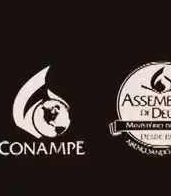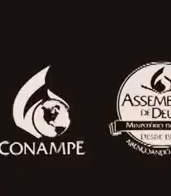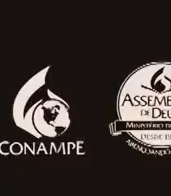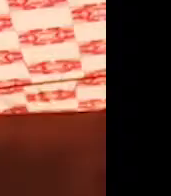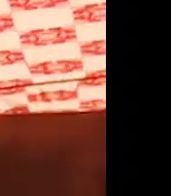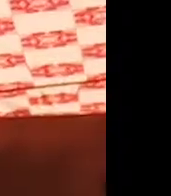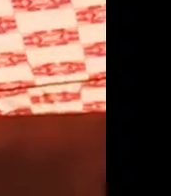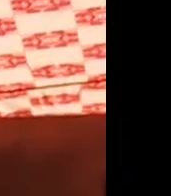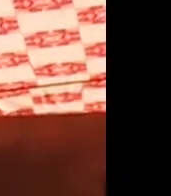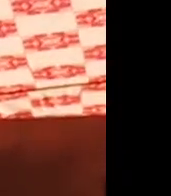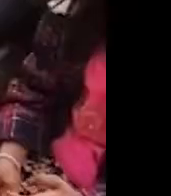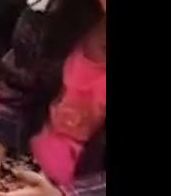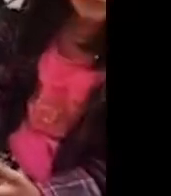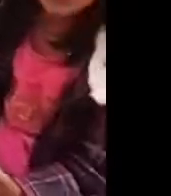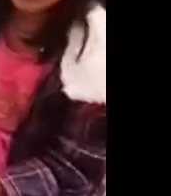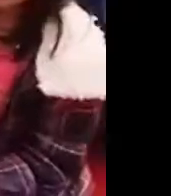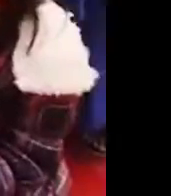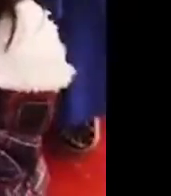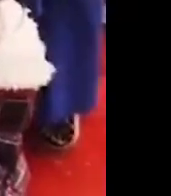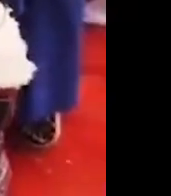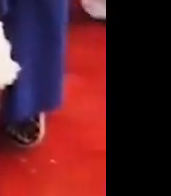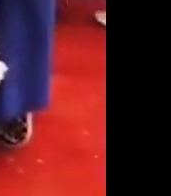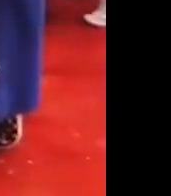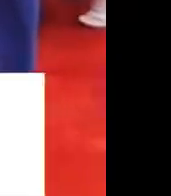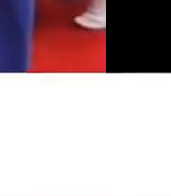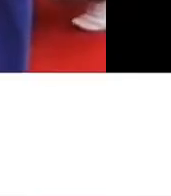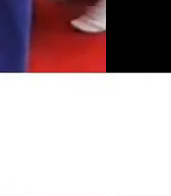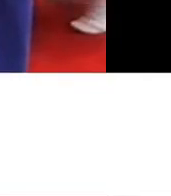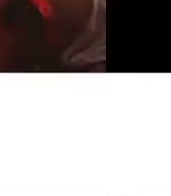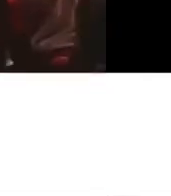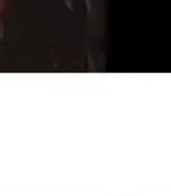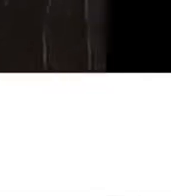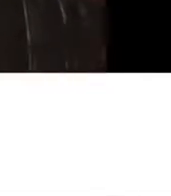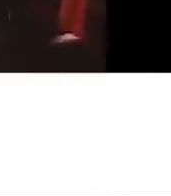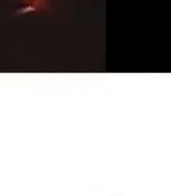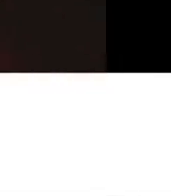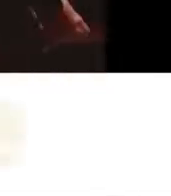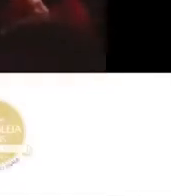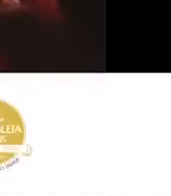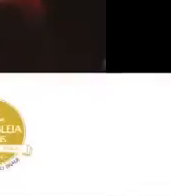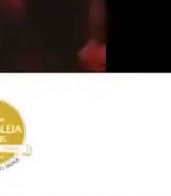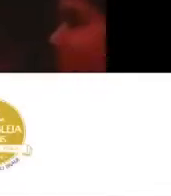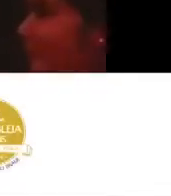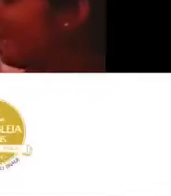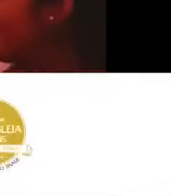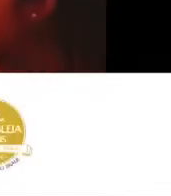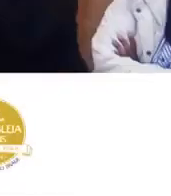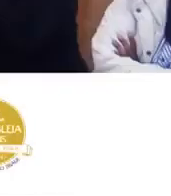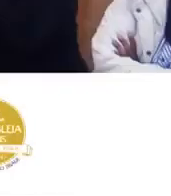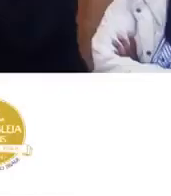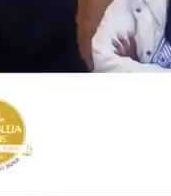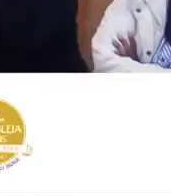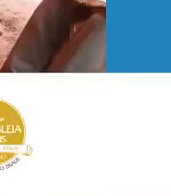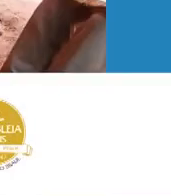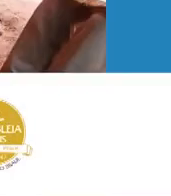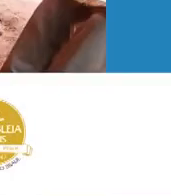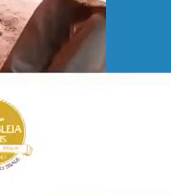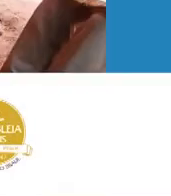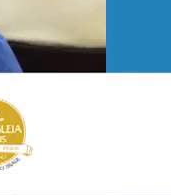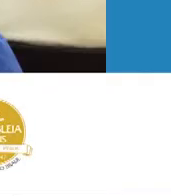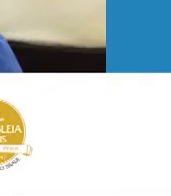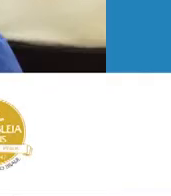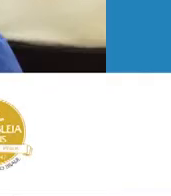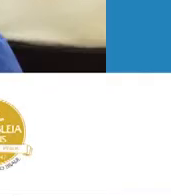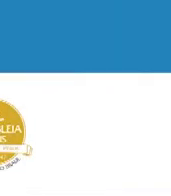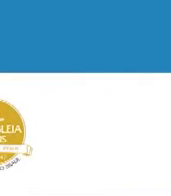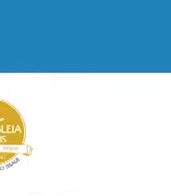Comissão é graças ao compromisso, dedicação, sensibilidade e gratidão daqueles que olham para os campos